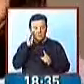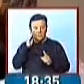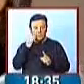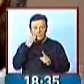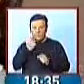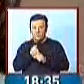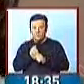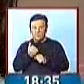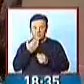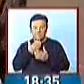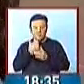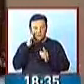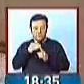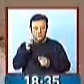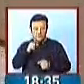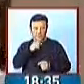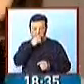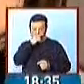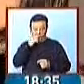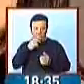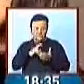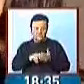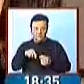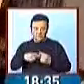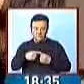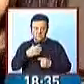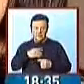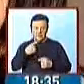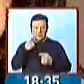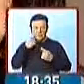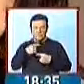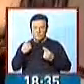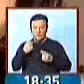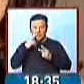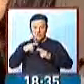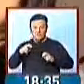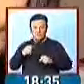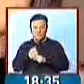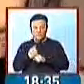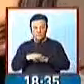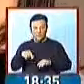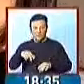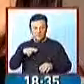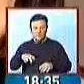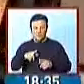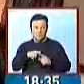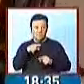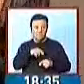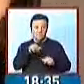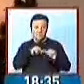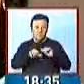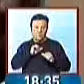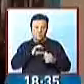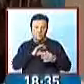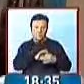É verdade, esta semana pretende precisamente mostrar a investigação que se faz em Portugal, seja nos laboratórios associados,